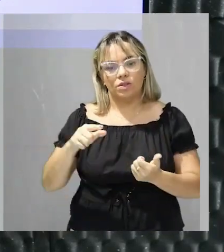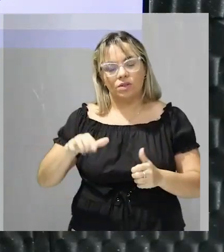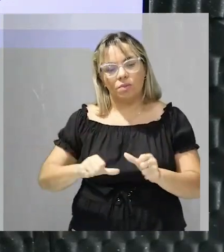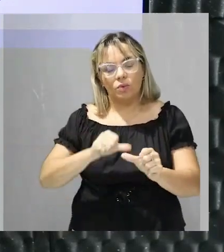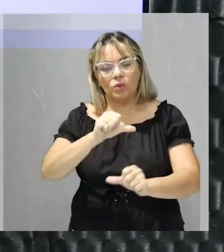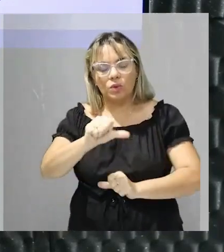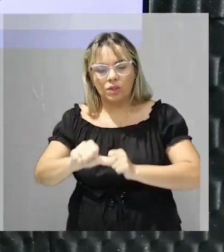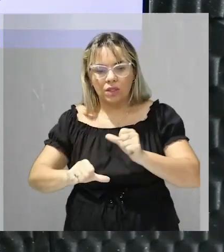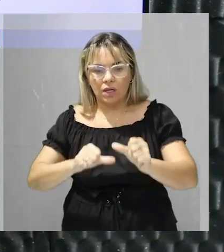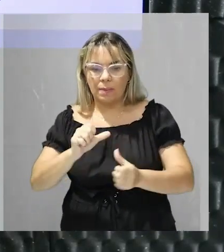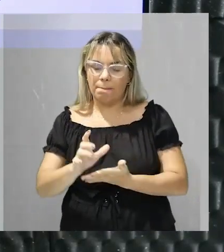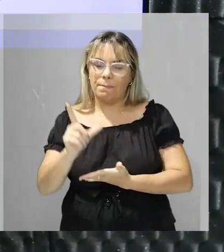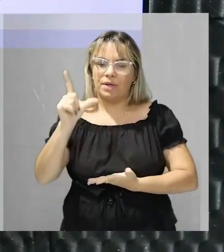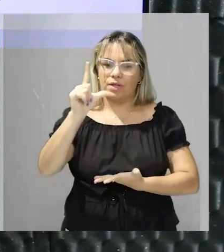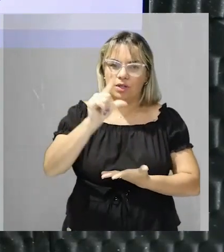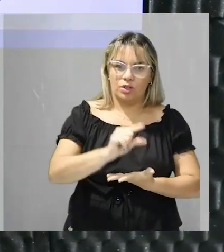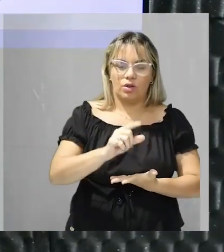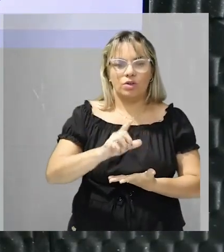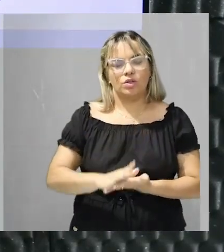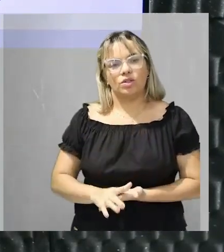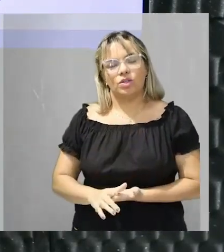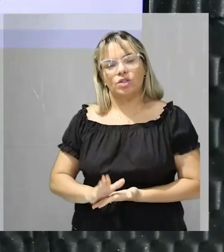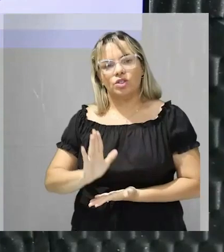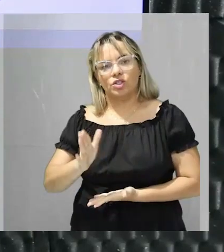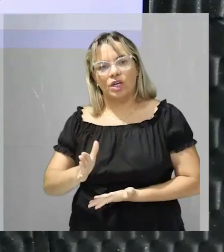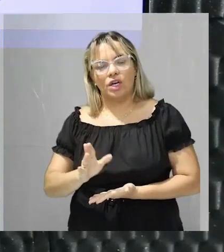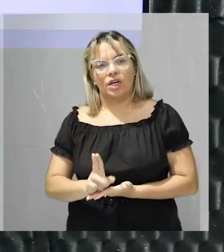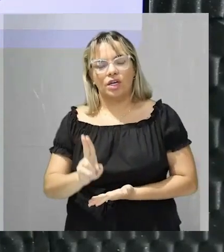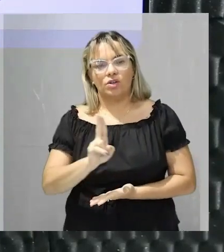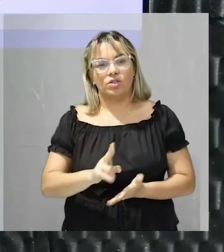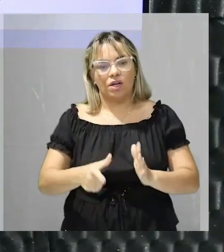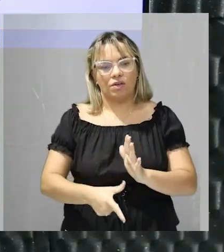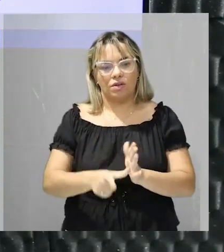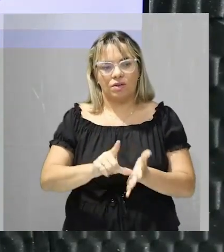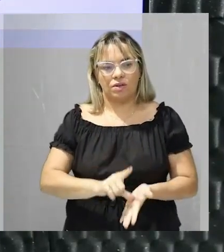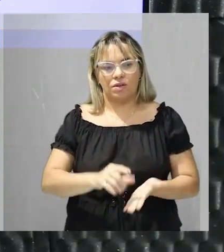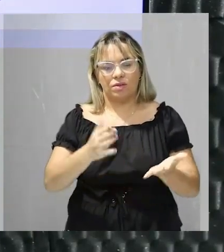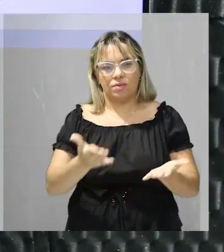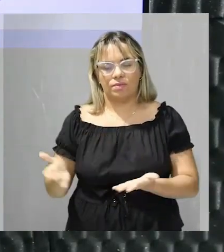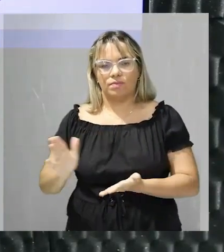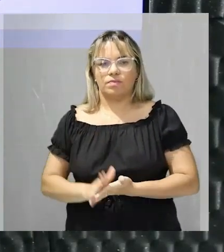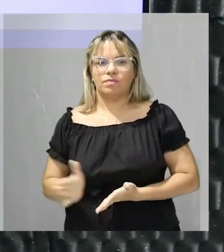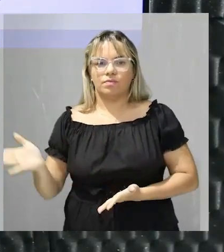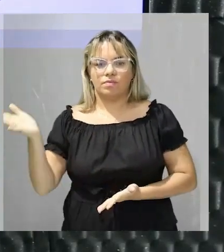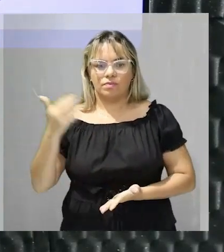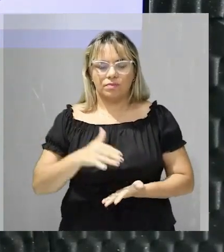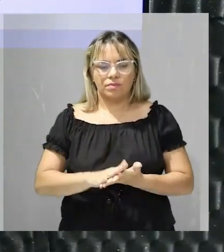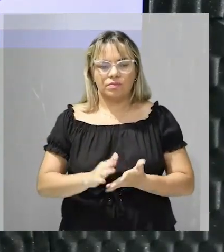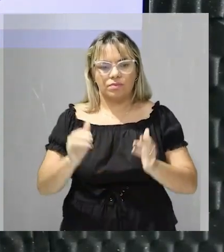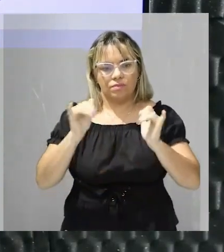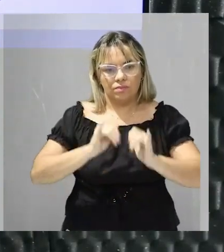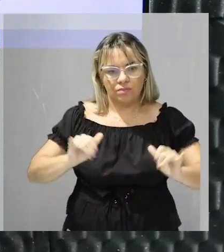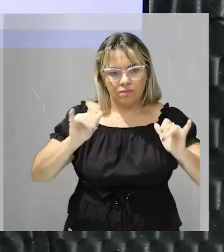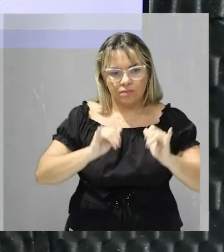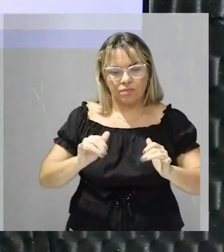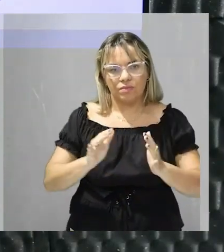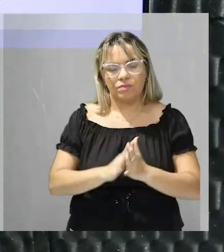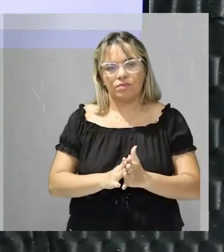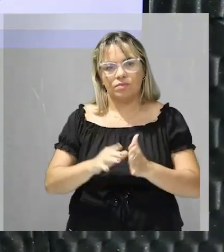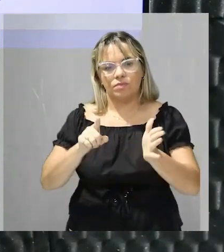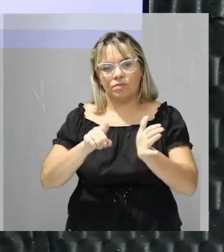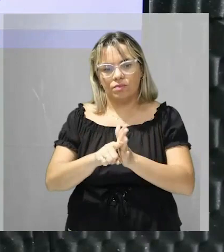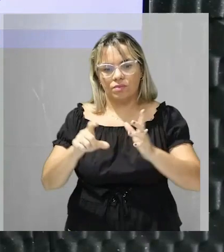que senão não vale a pena tá continuando aí agora ó comando da questão teve toda essa leitura